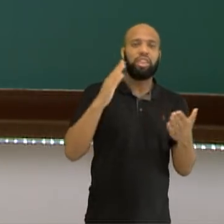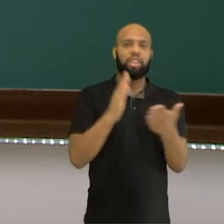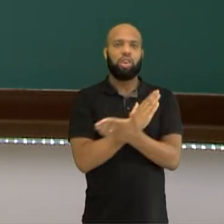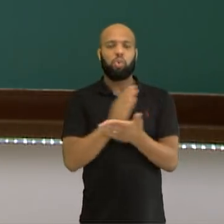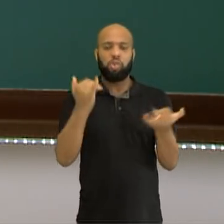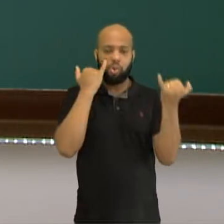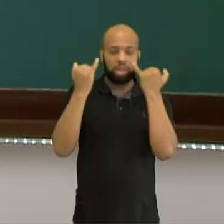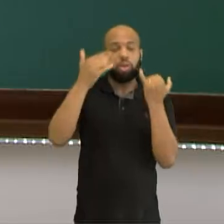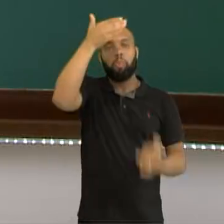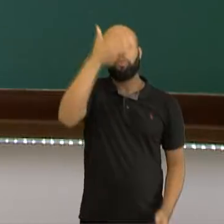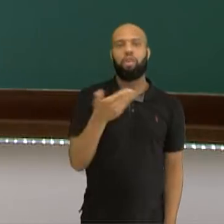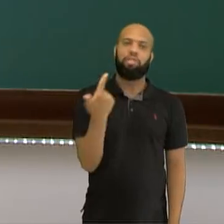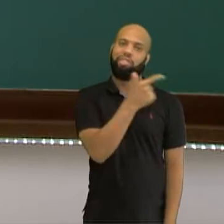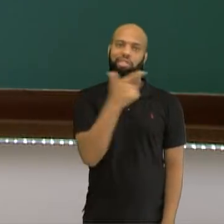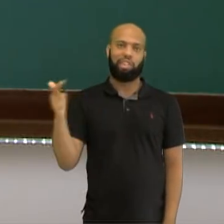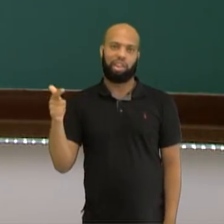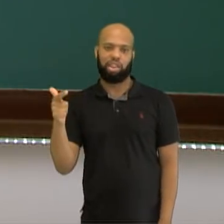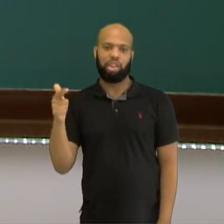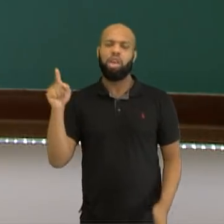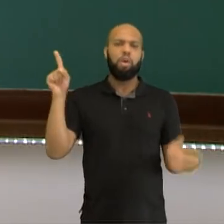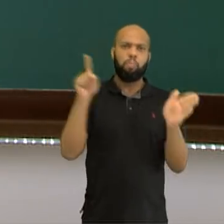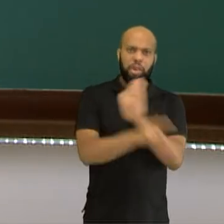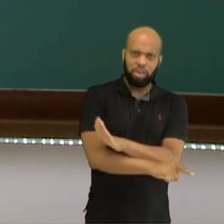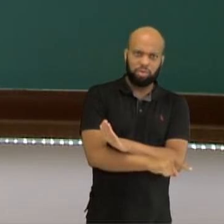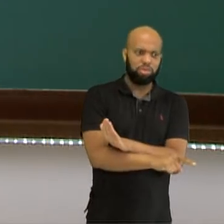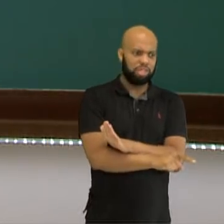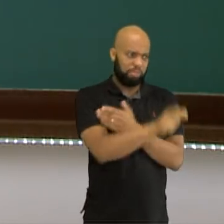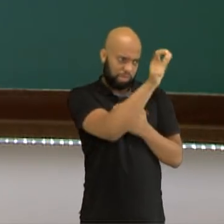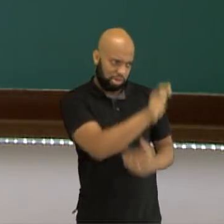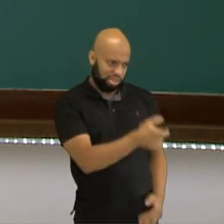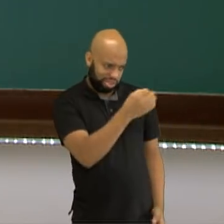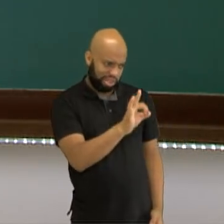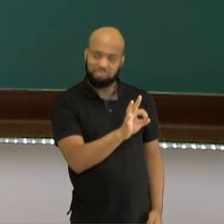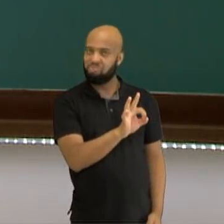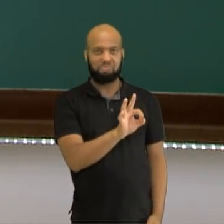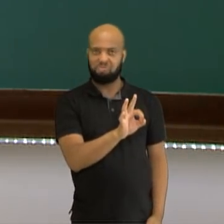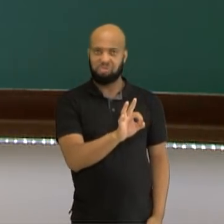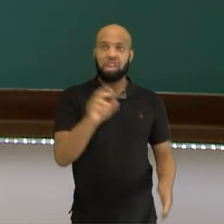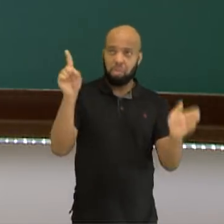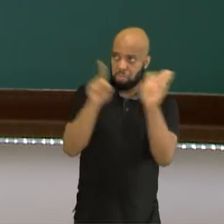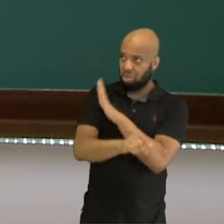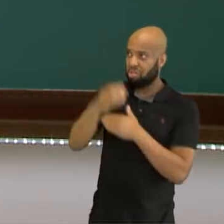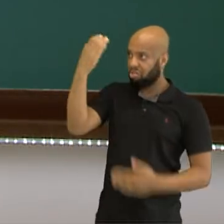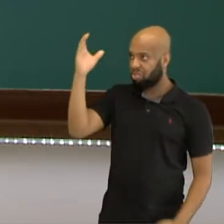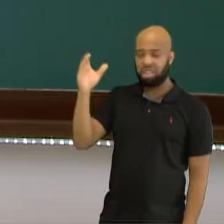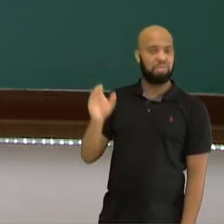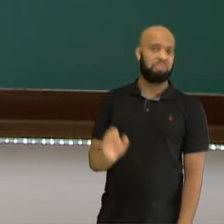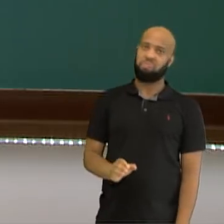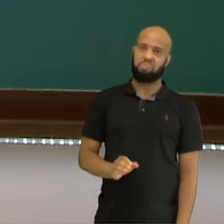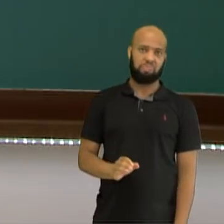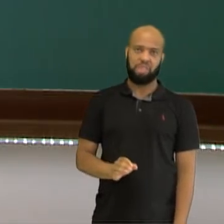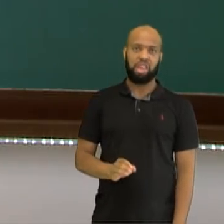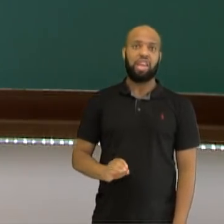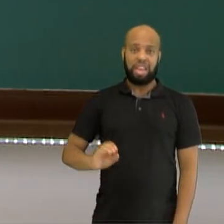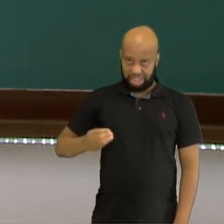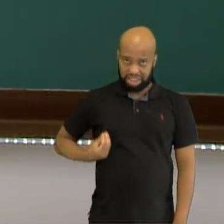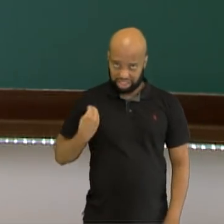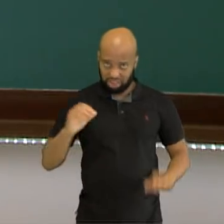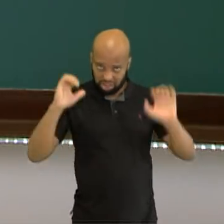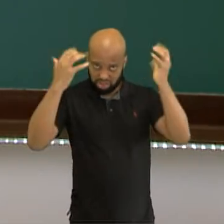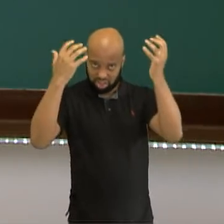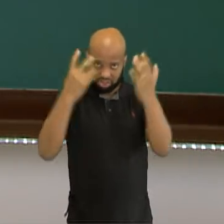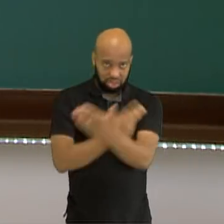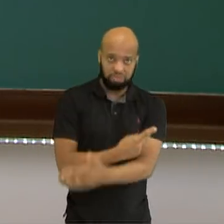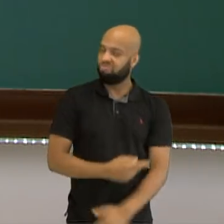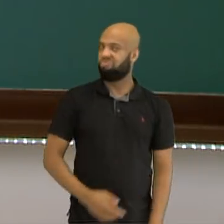foram comprovadas. Não perguntou para a pessoa, não perguntou para o cientista, não estava no evento que aconteceu e